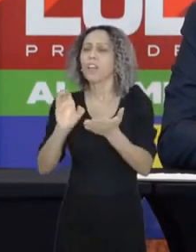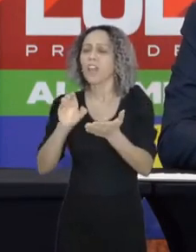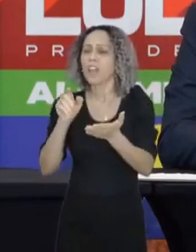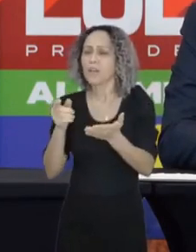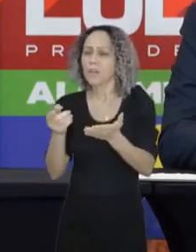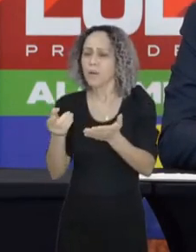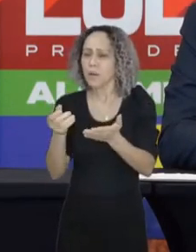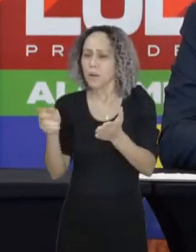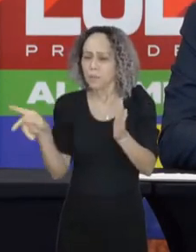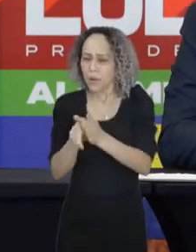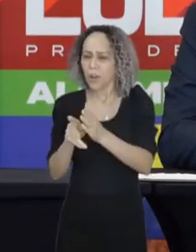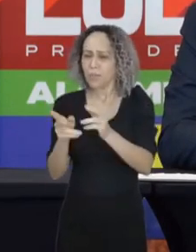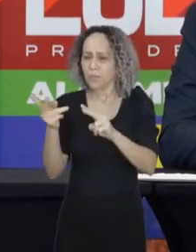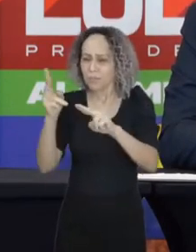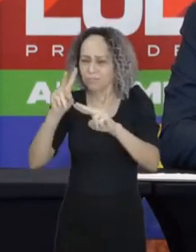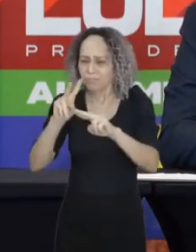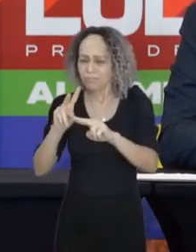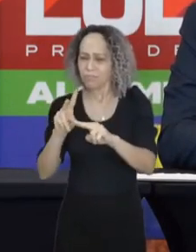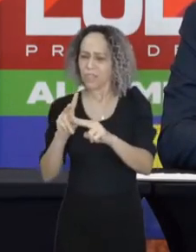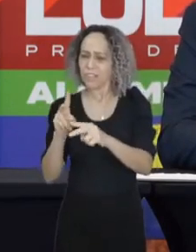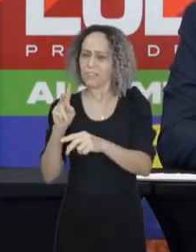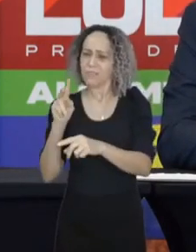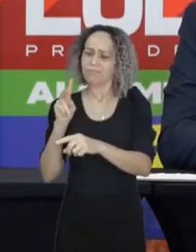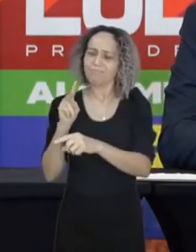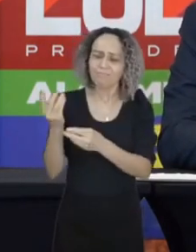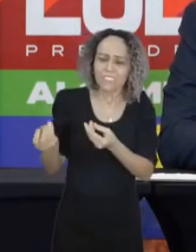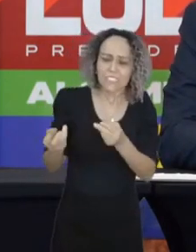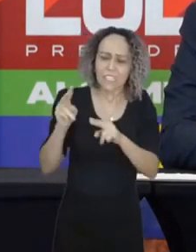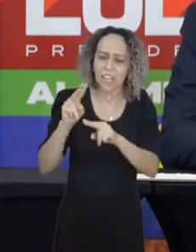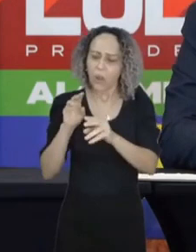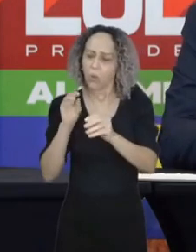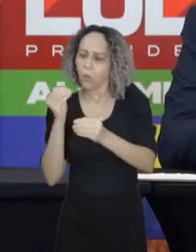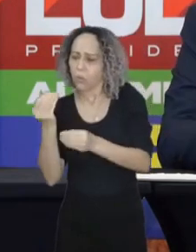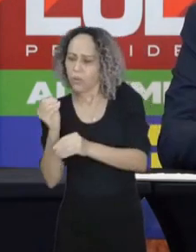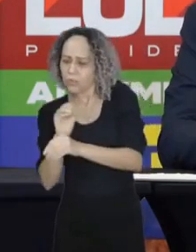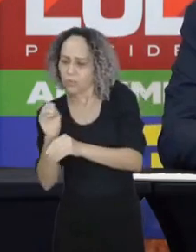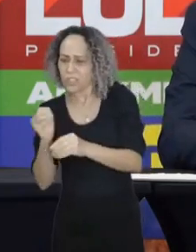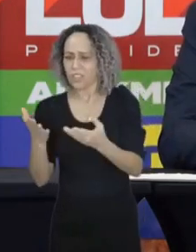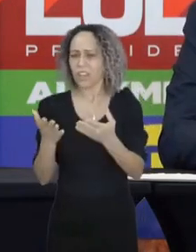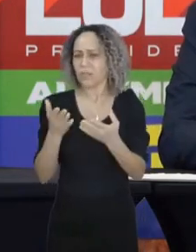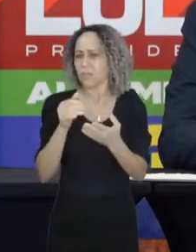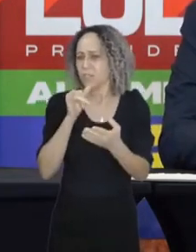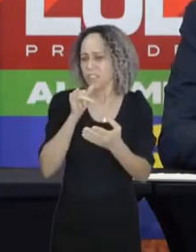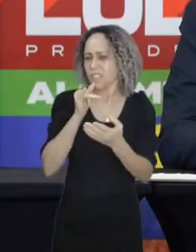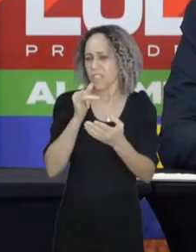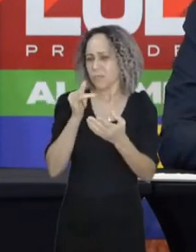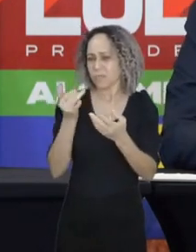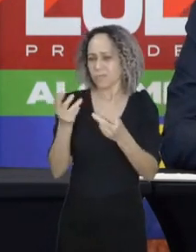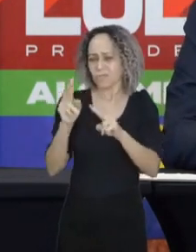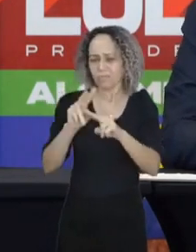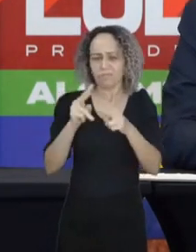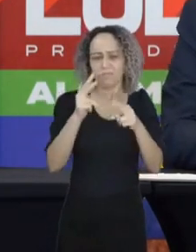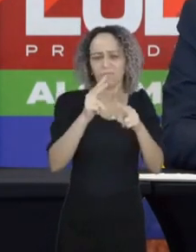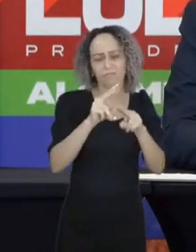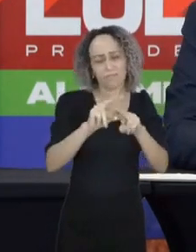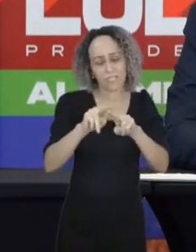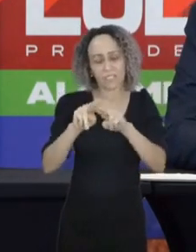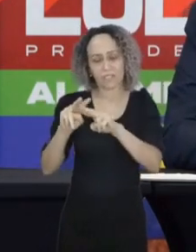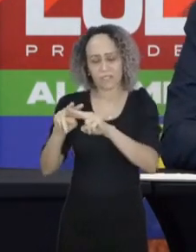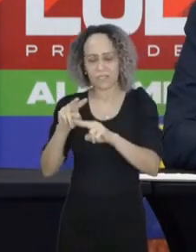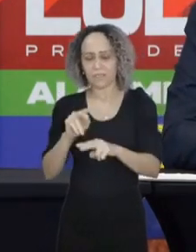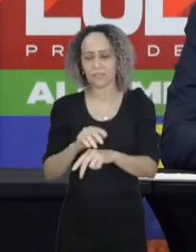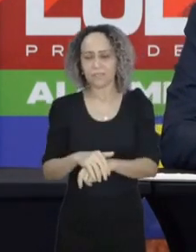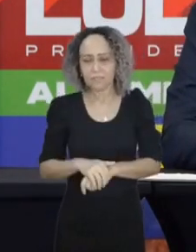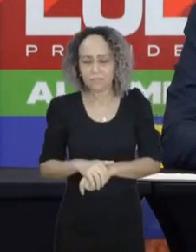mas me parece que nunca foi usado ou pelo menos nunca foi liberado para os governadores e nós vamos então